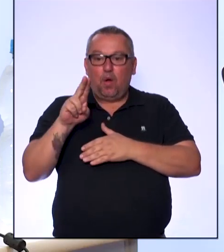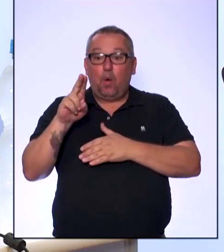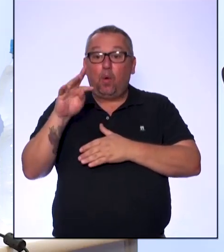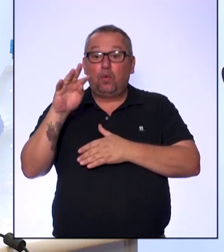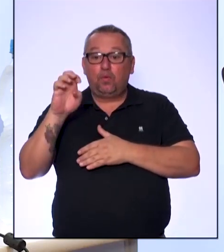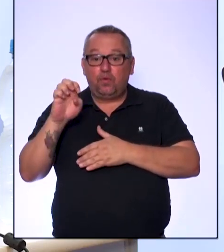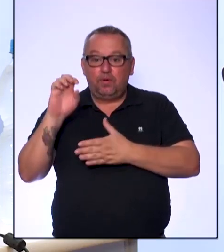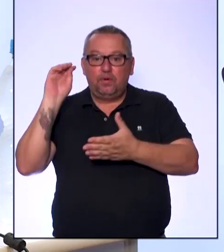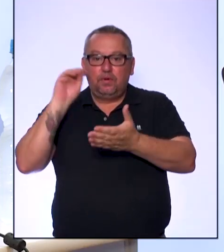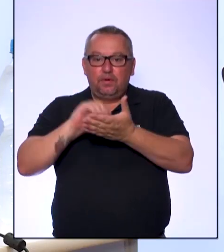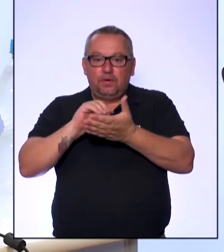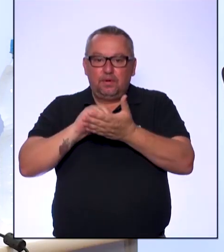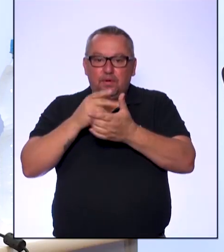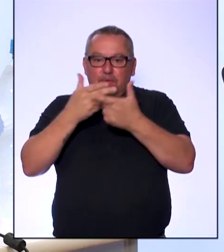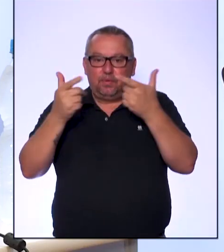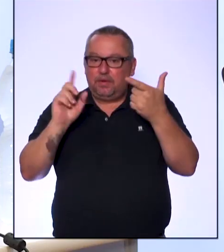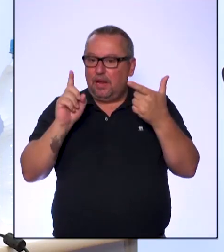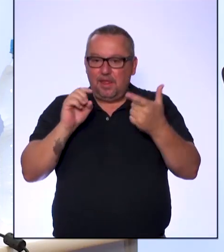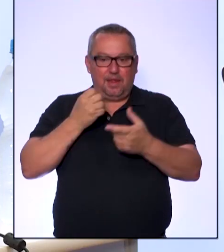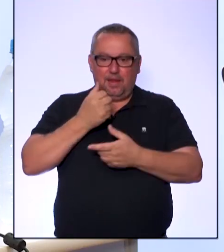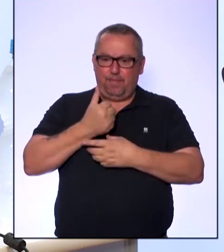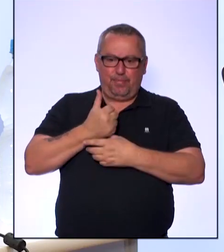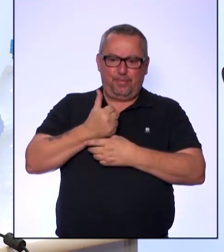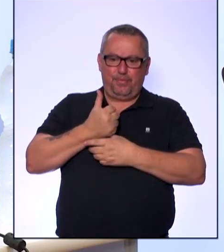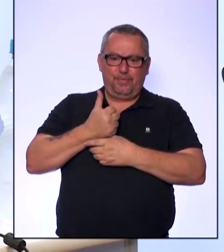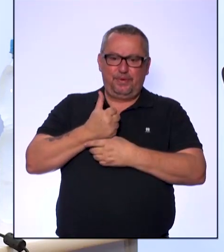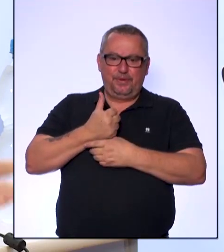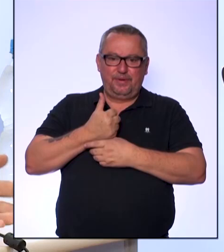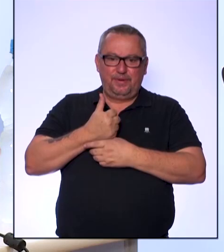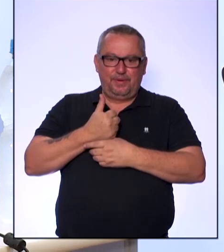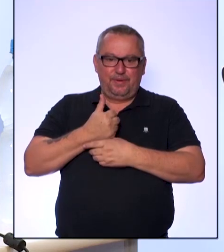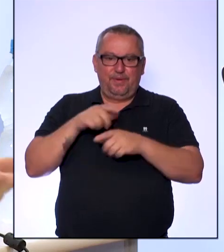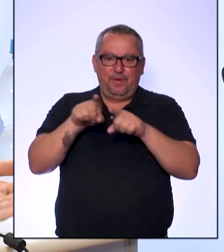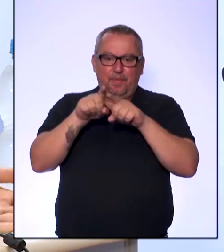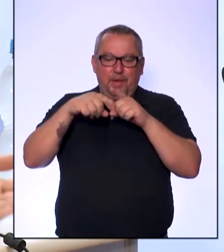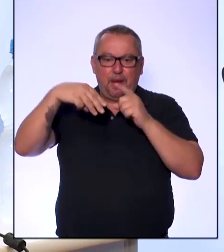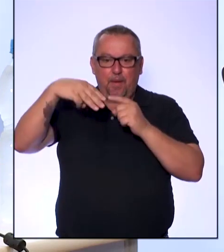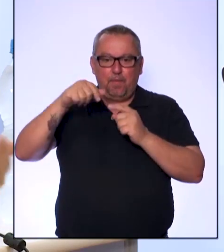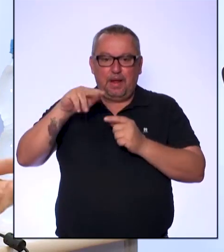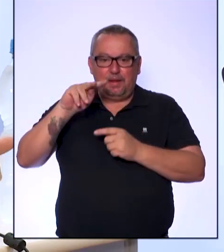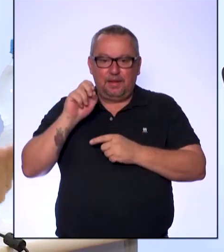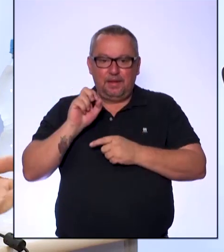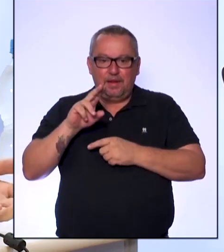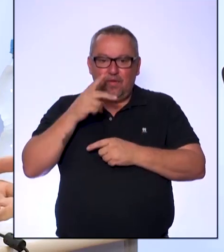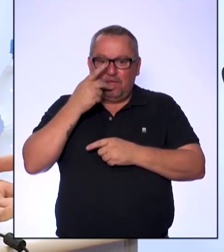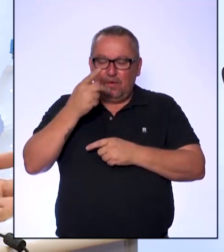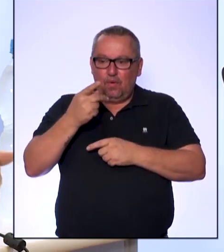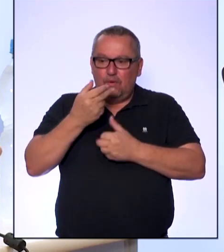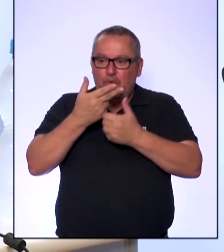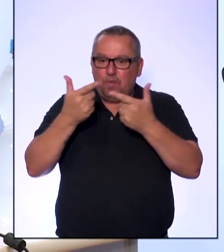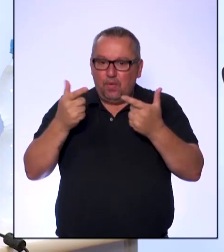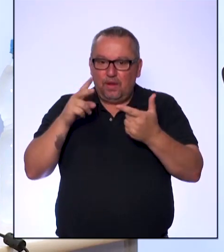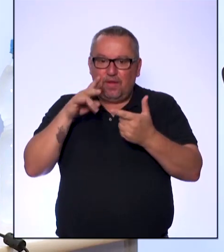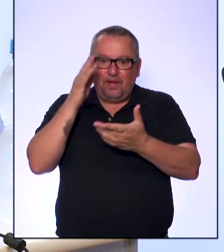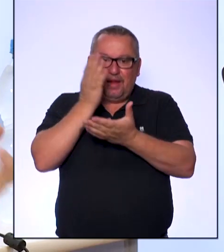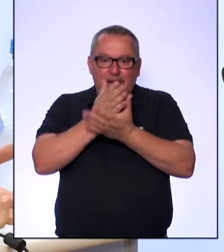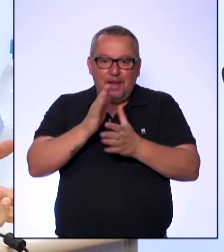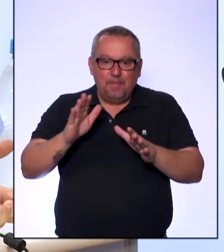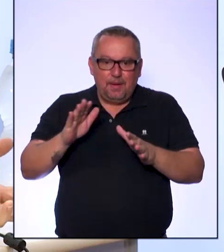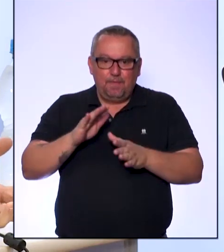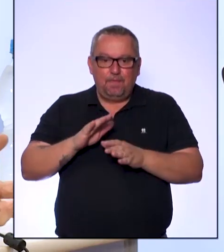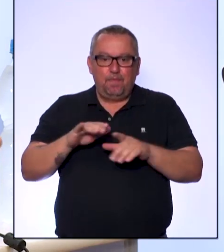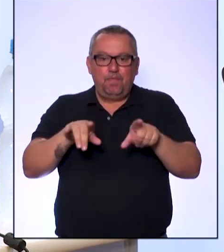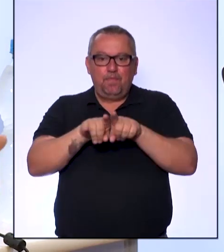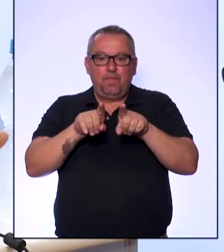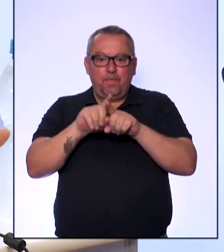que remete a algo nada bom. Que o Matheus falou que quando algo vai acabar. E